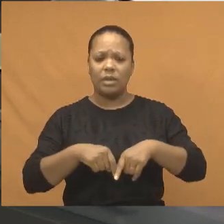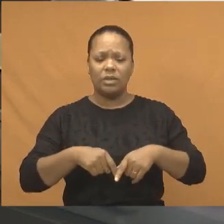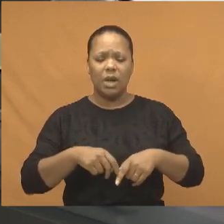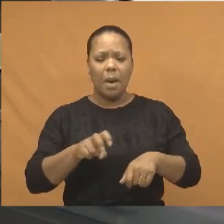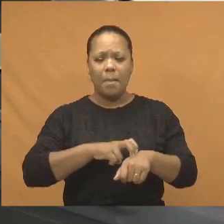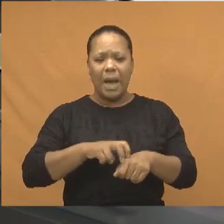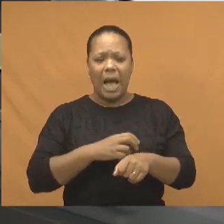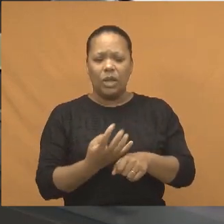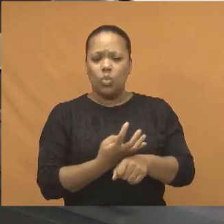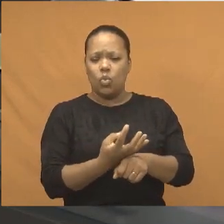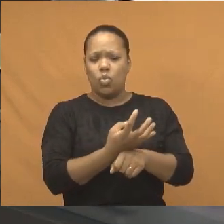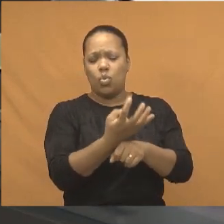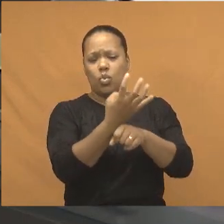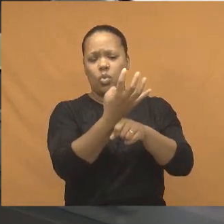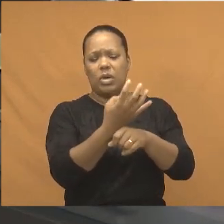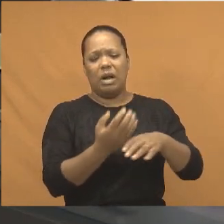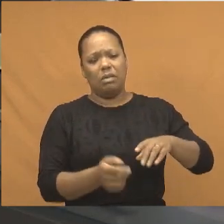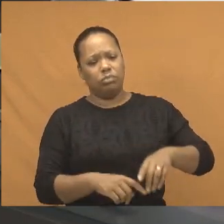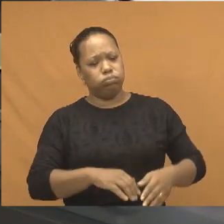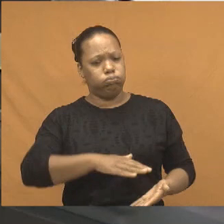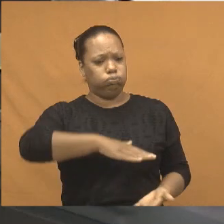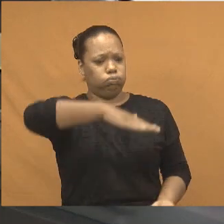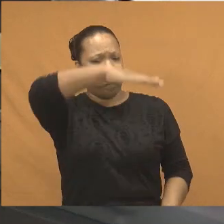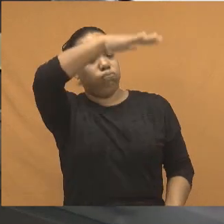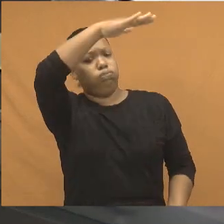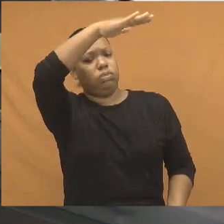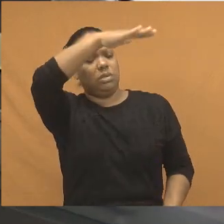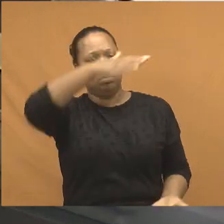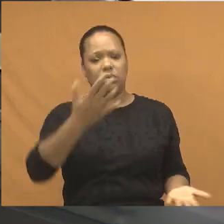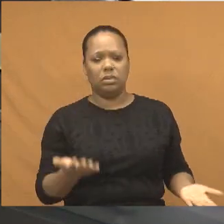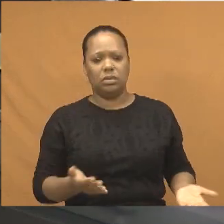com mato de 1,5 metro de altura. Então eu não